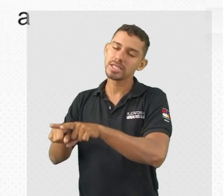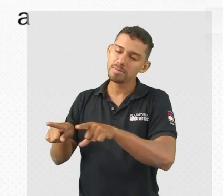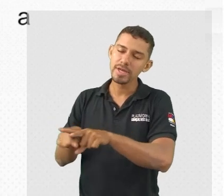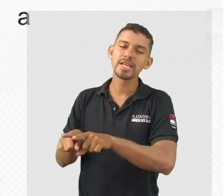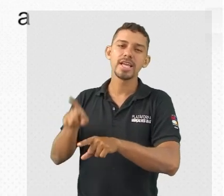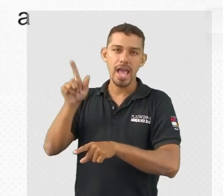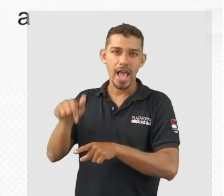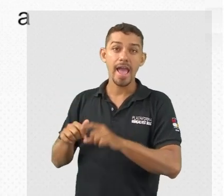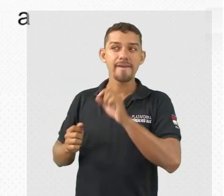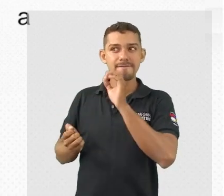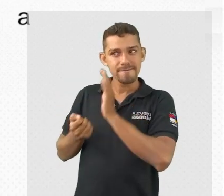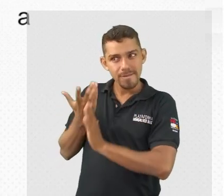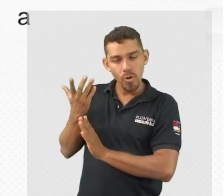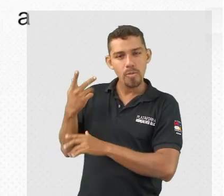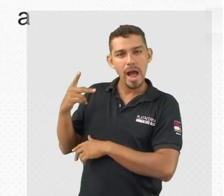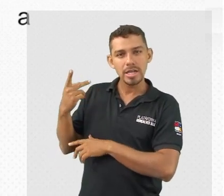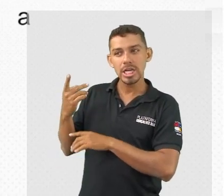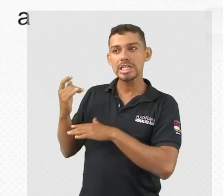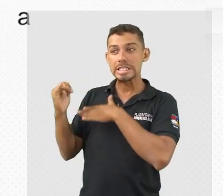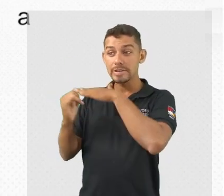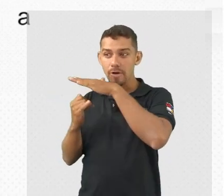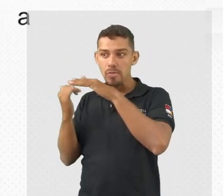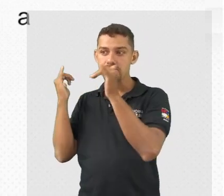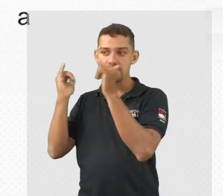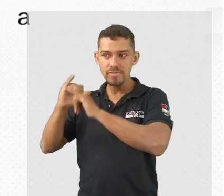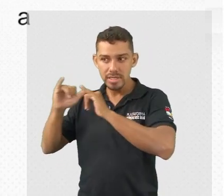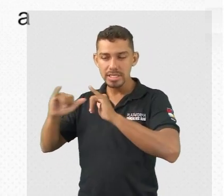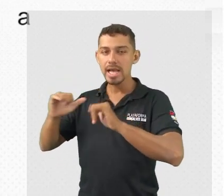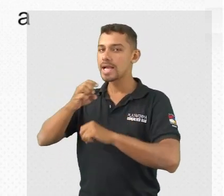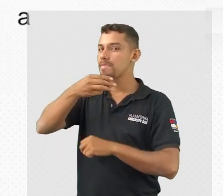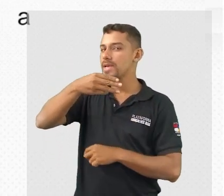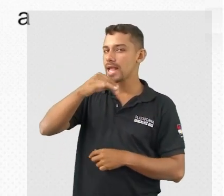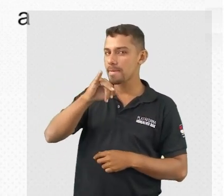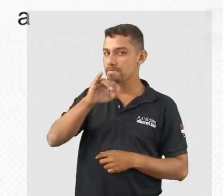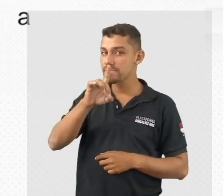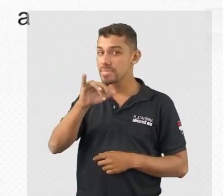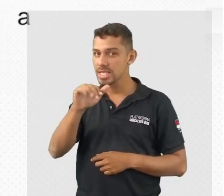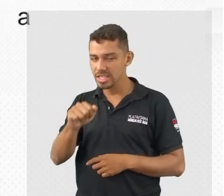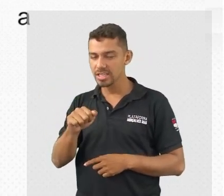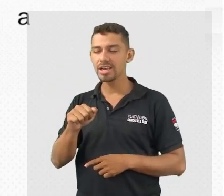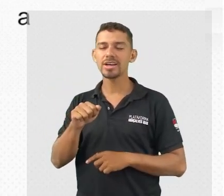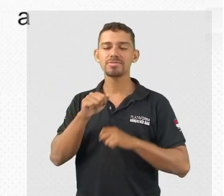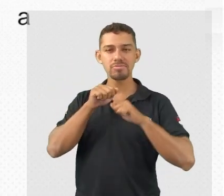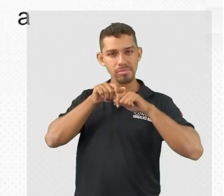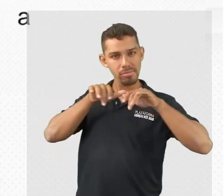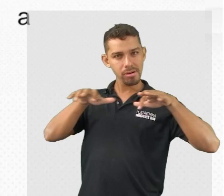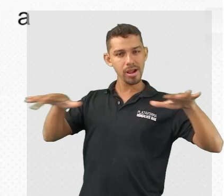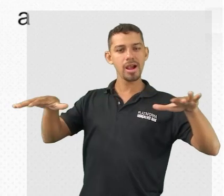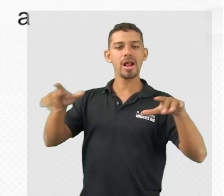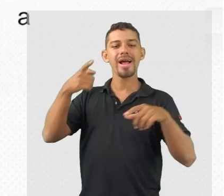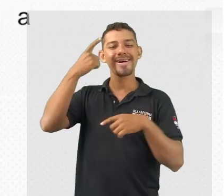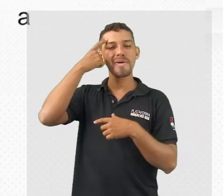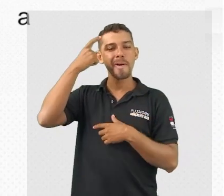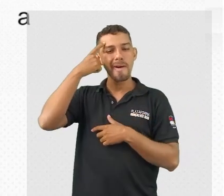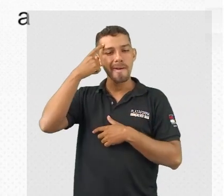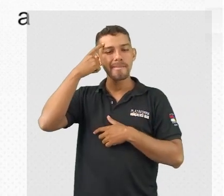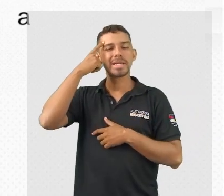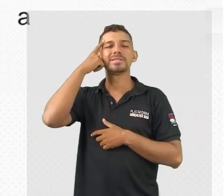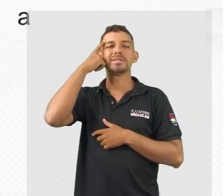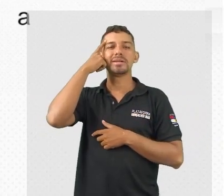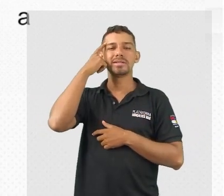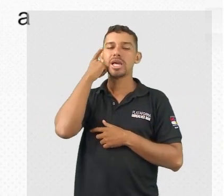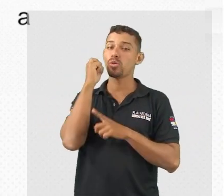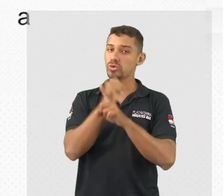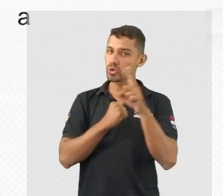são formadas e informadas pela mídia e, de certa forma, muito do que nós pensamos enquanto